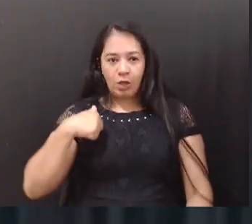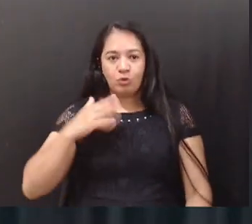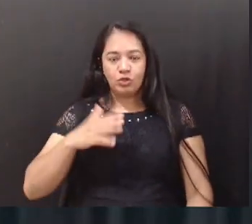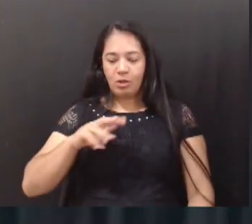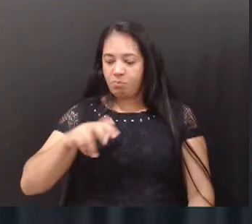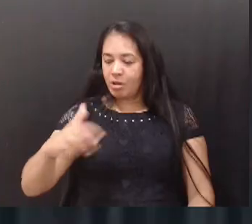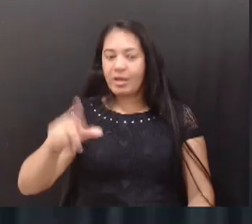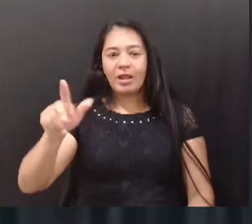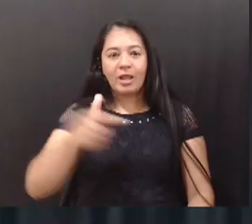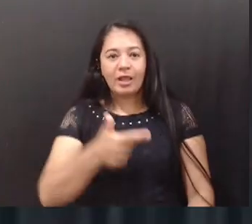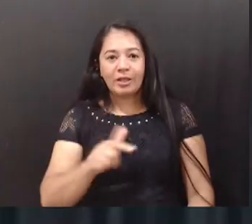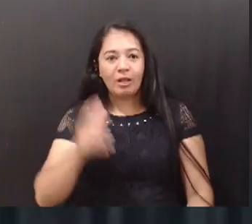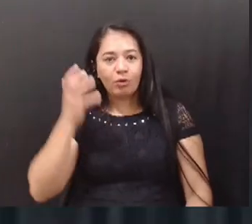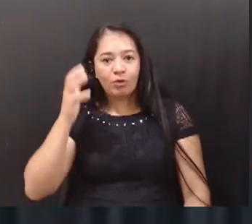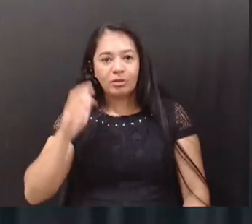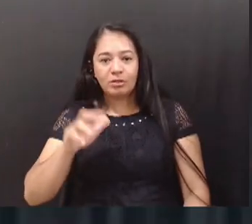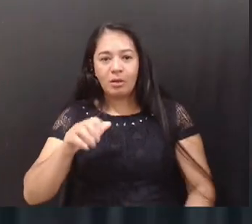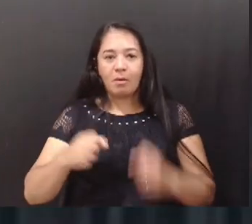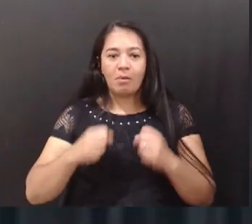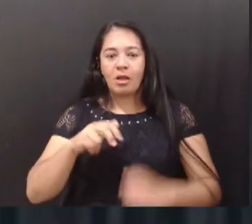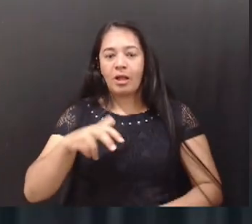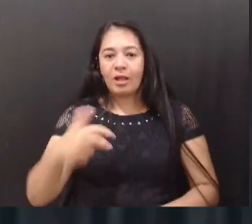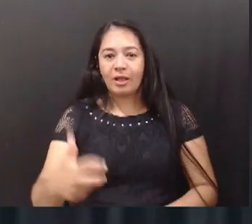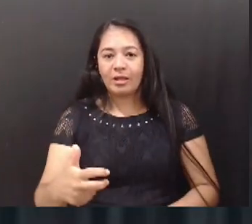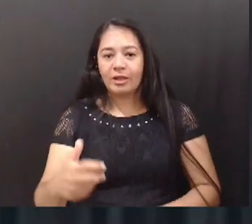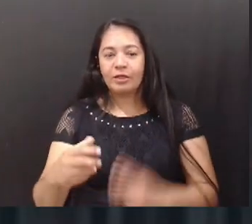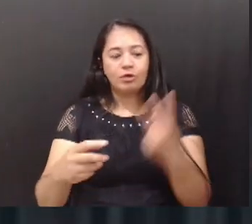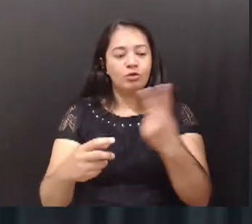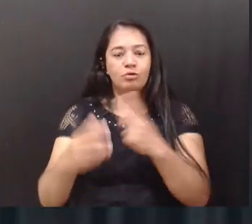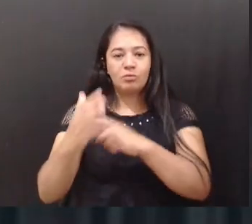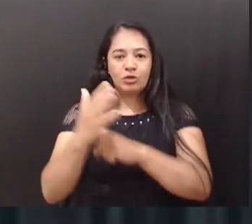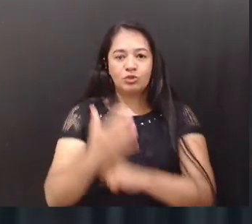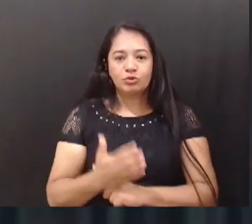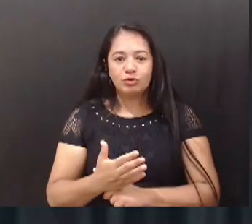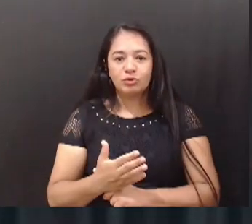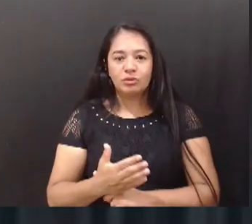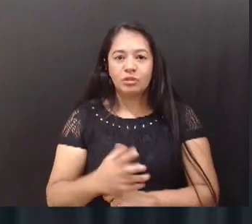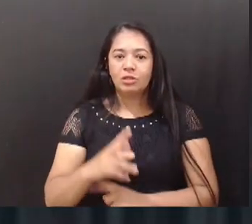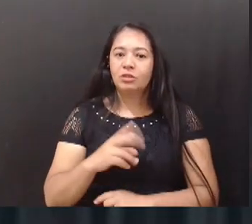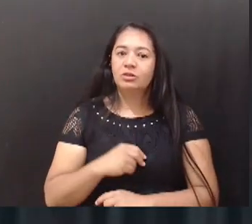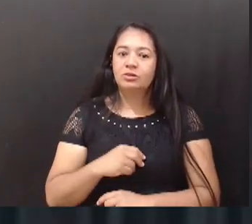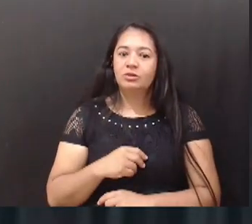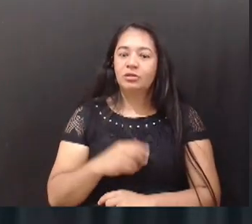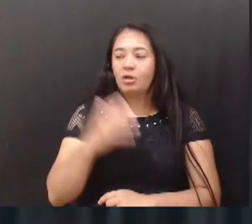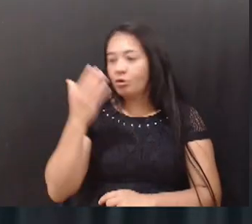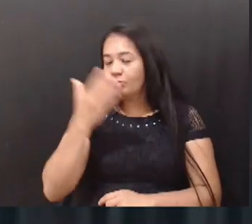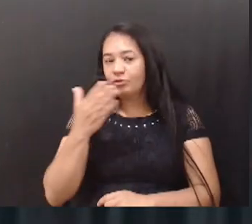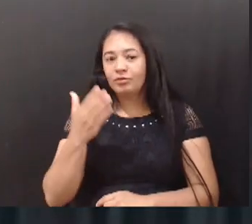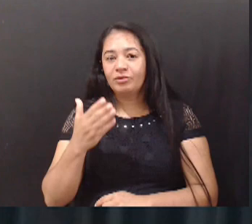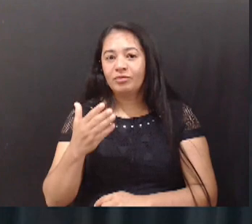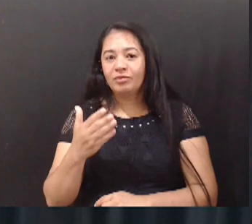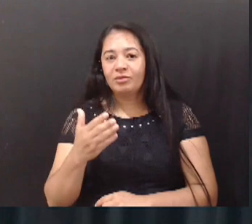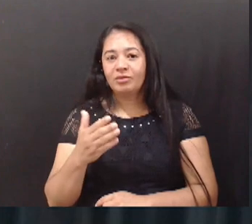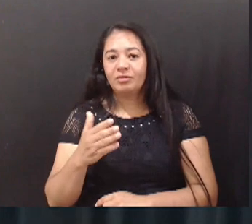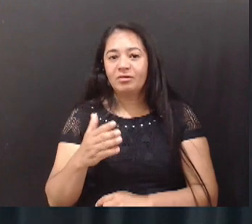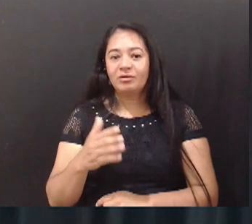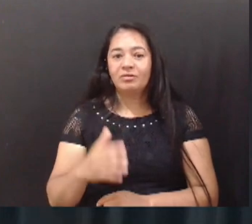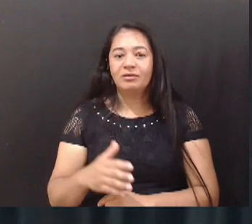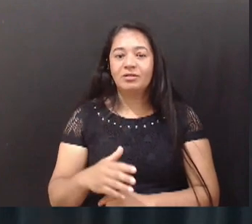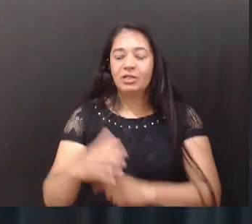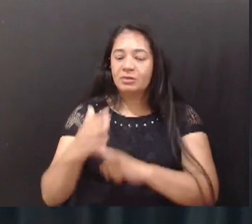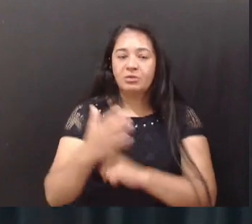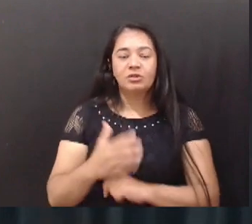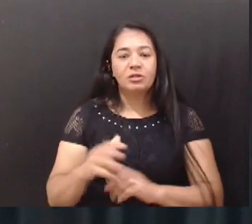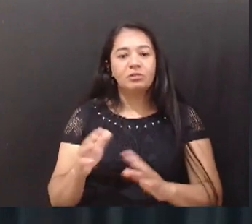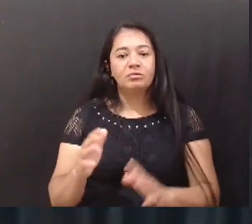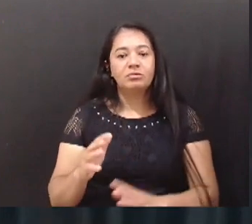correndo, caí. E aí teve um casal que me ajudou, e na verdade eu falei, nossa, eu não vi e tal, então eu fiquei meio desnorteada ali, eles me ajudaram, mas eles não